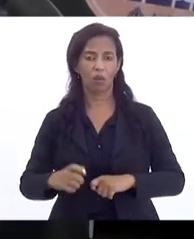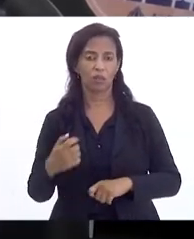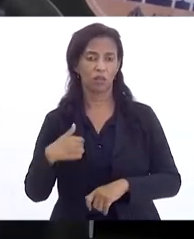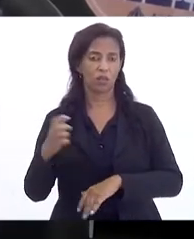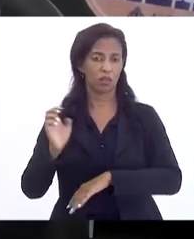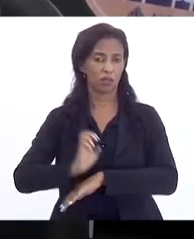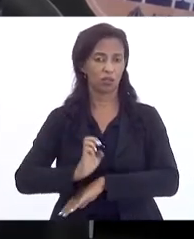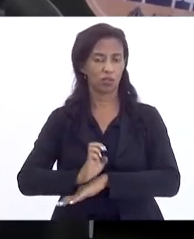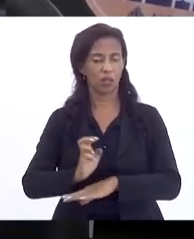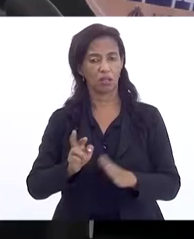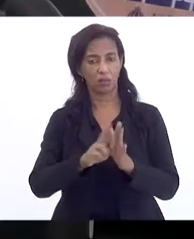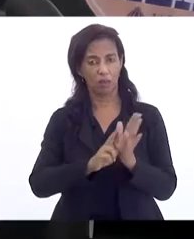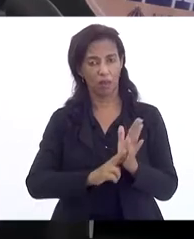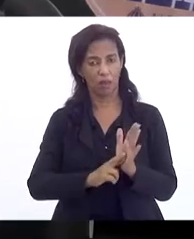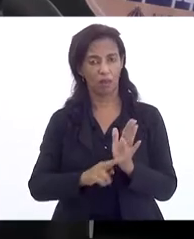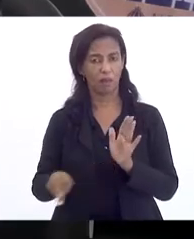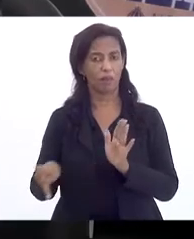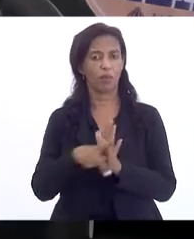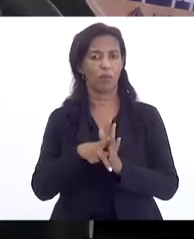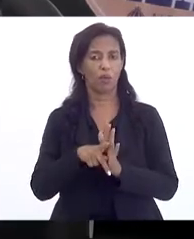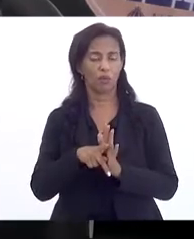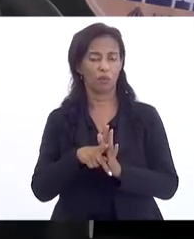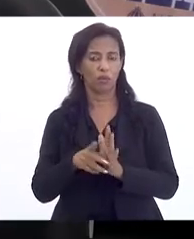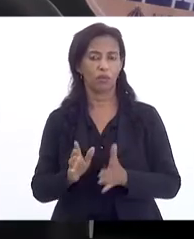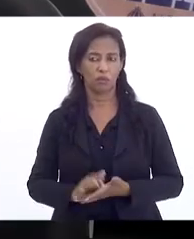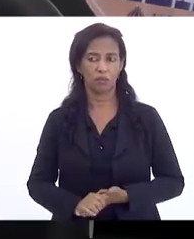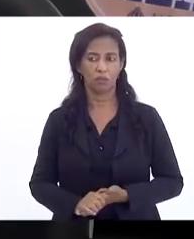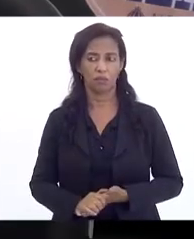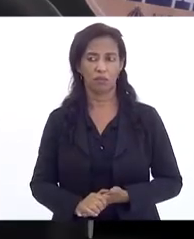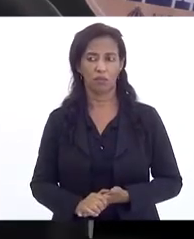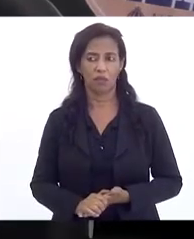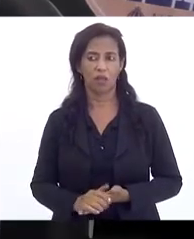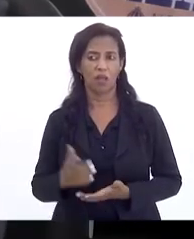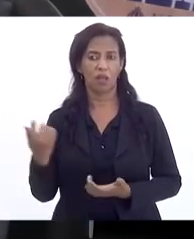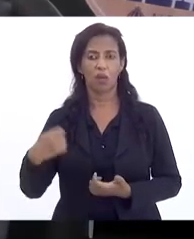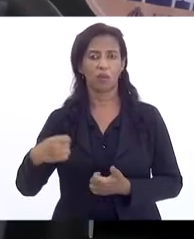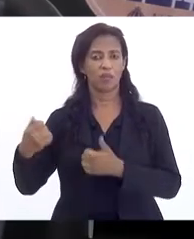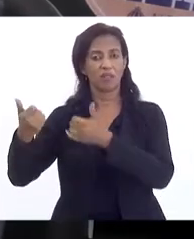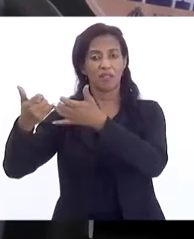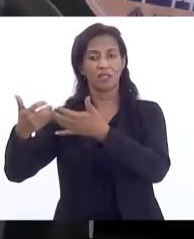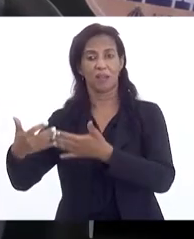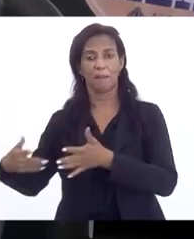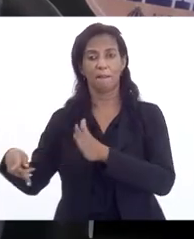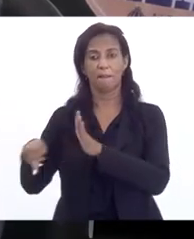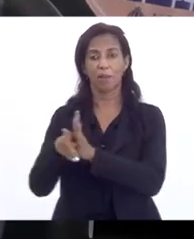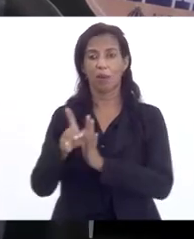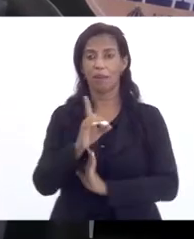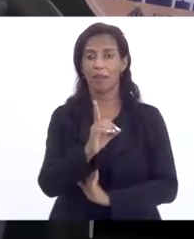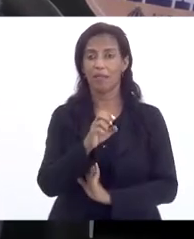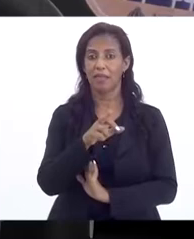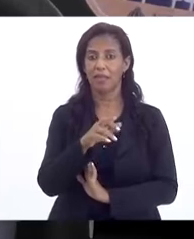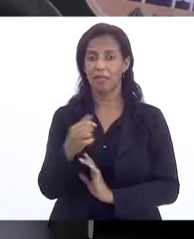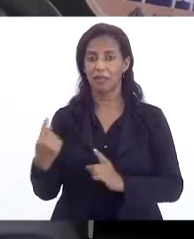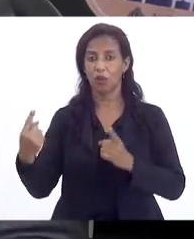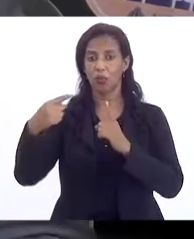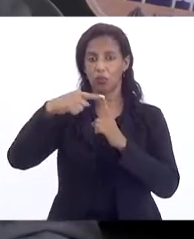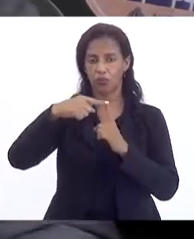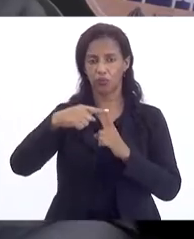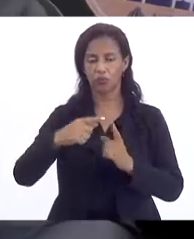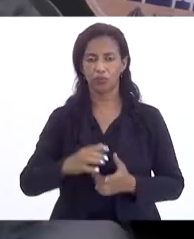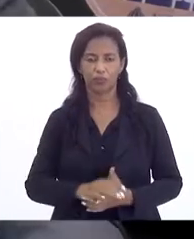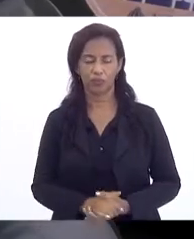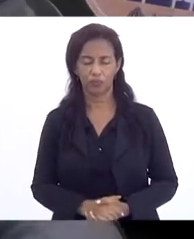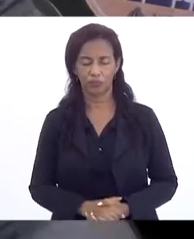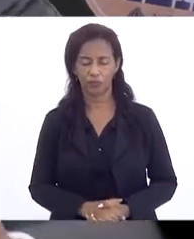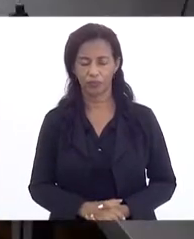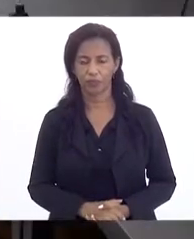estadual, ter regramento próprio, não obstante a ter uma regra definida pelo Denatran. Só não pode contrariar objetivamente a regra do Denatran. Senhor